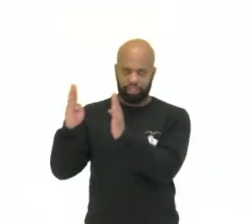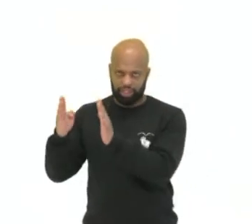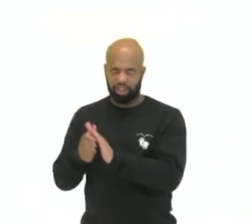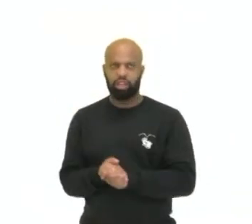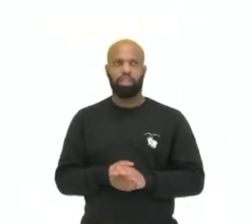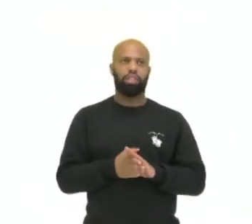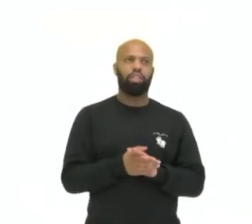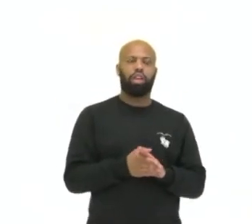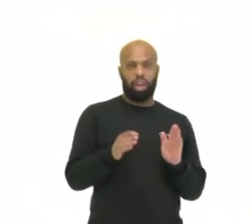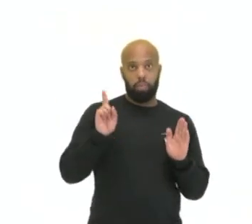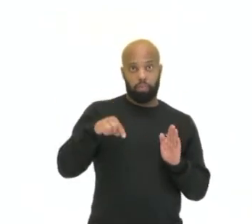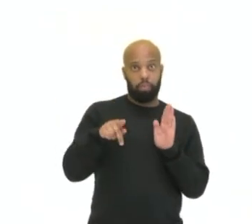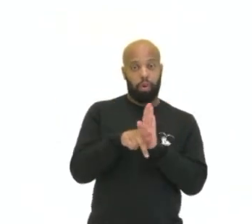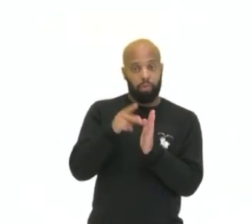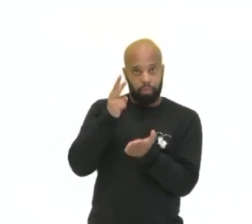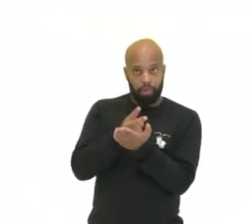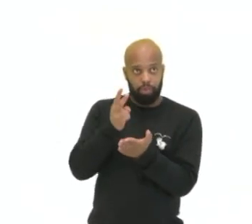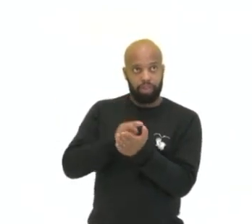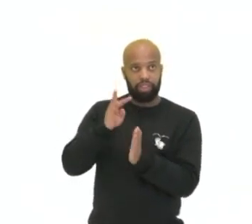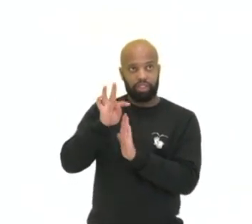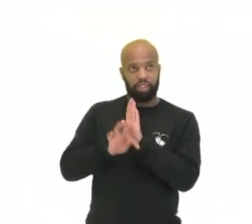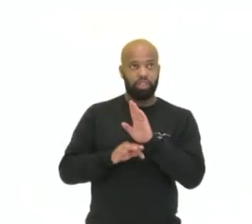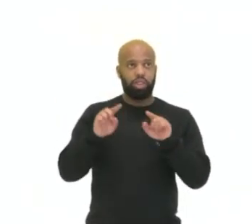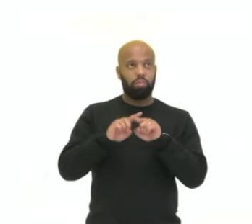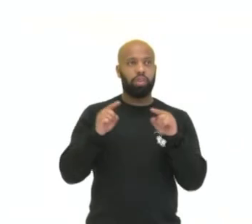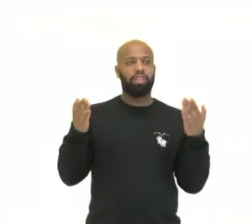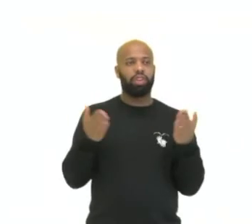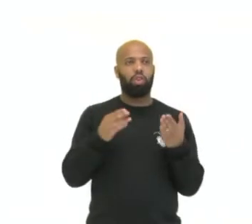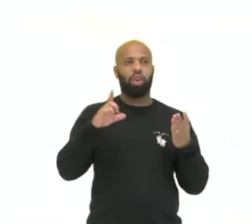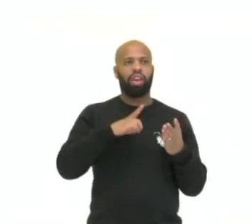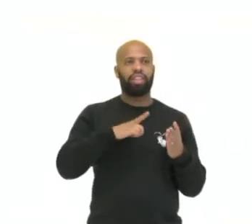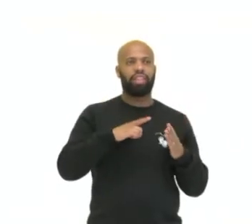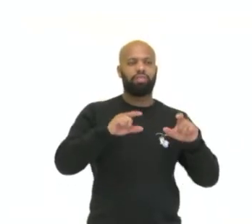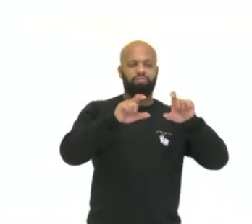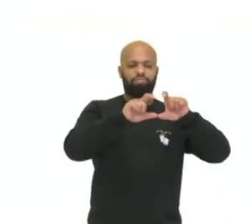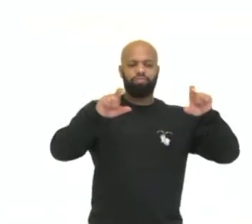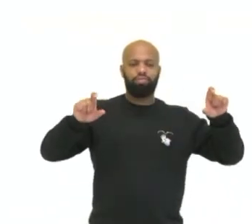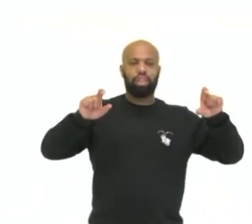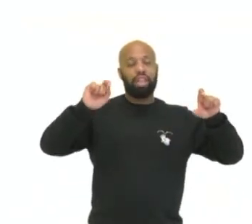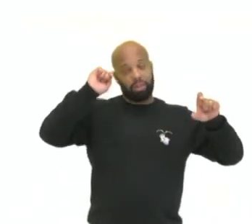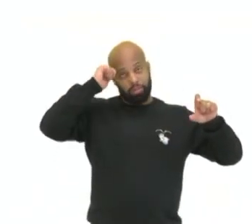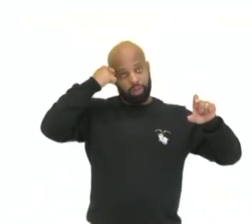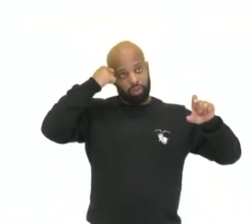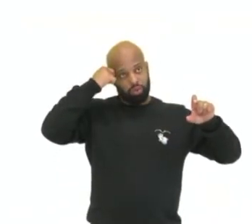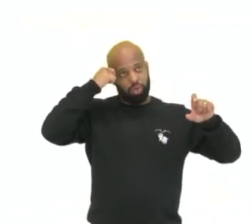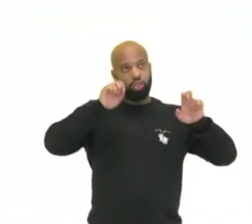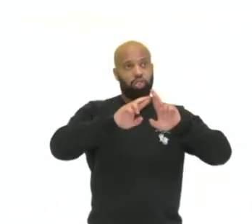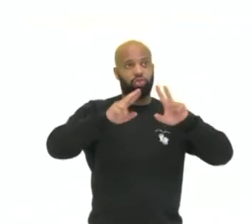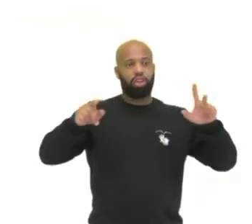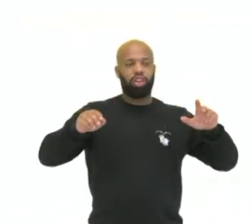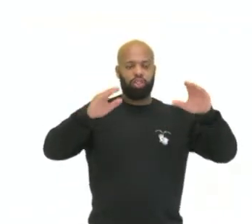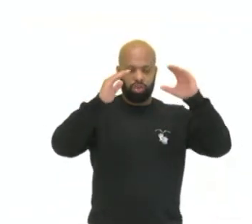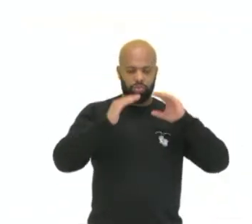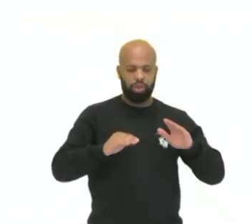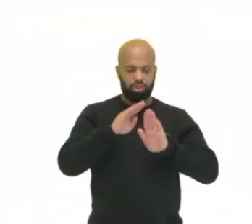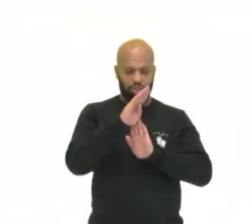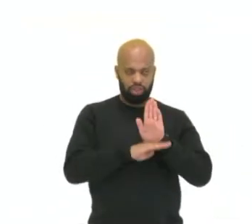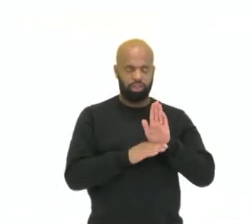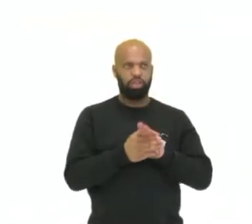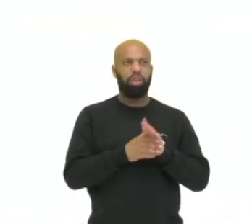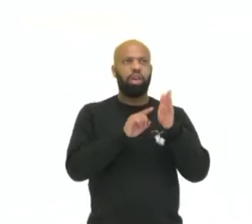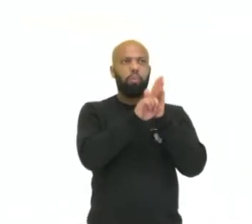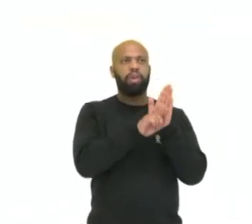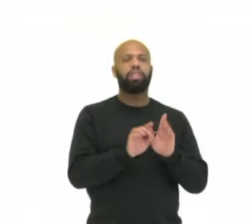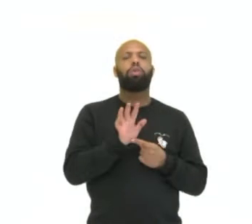da reportagem, porém as letras aparecem grafadas, né? Diferenciando do que vem a seguir do corpo do texto. A